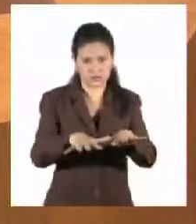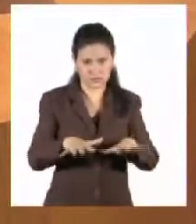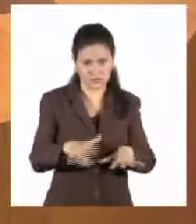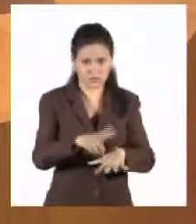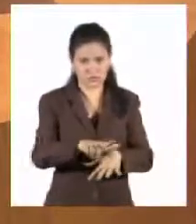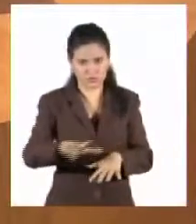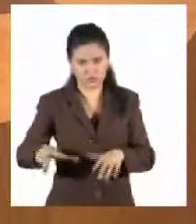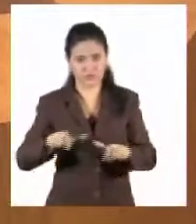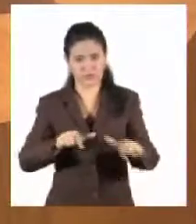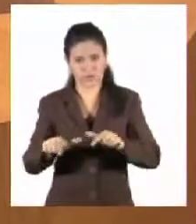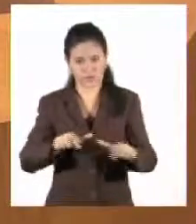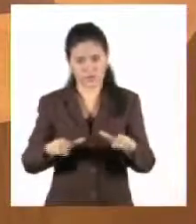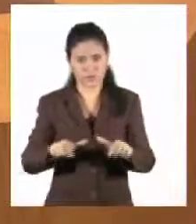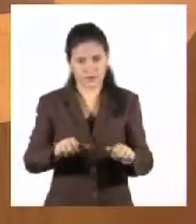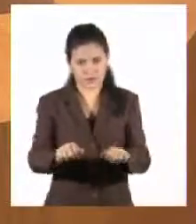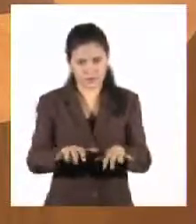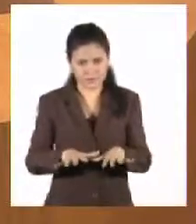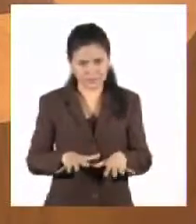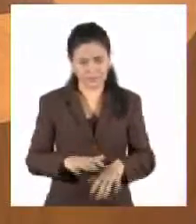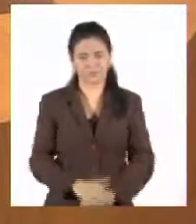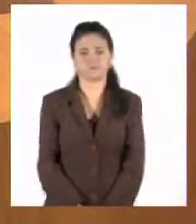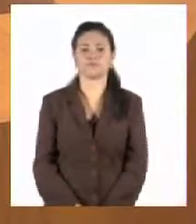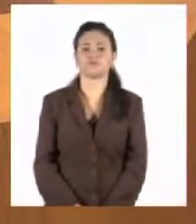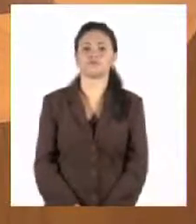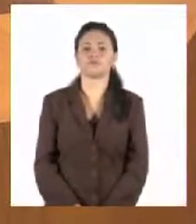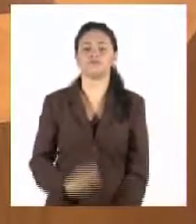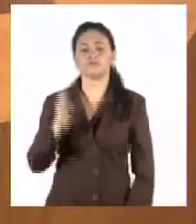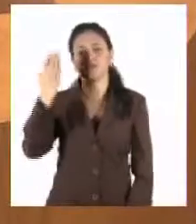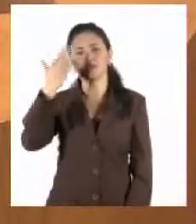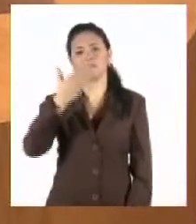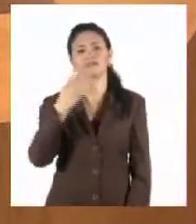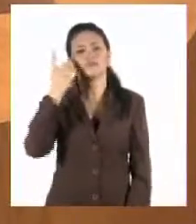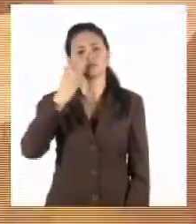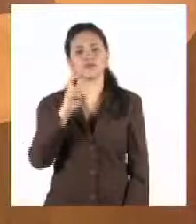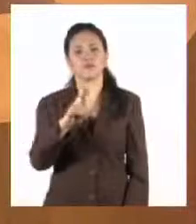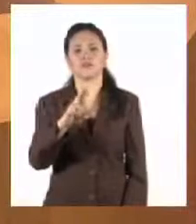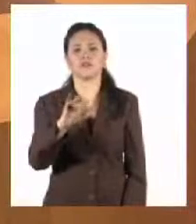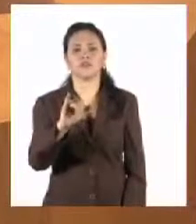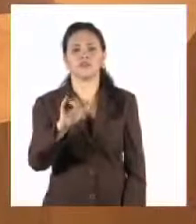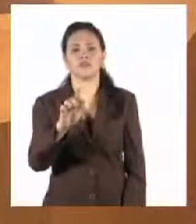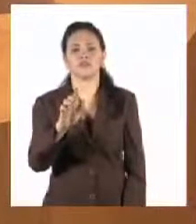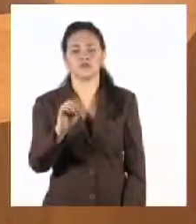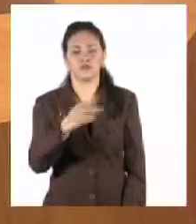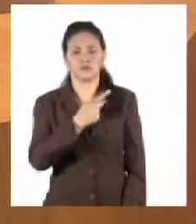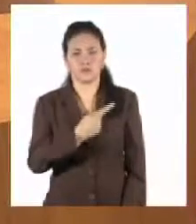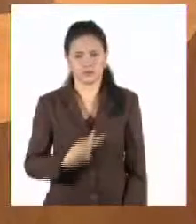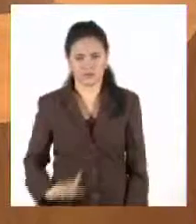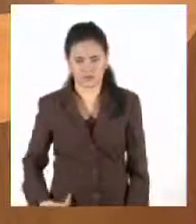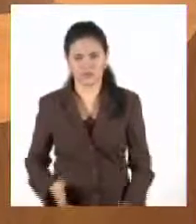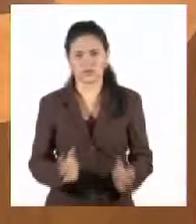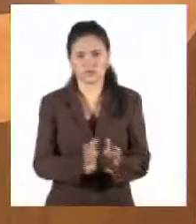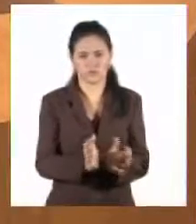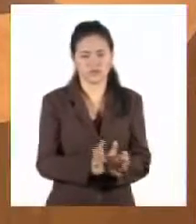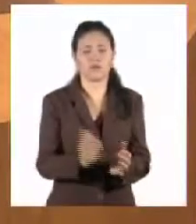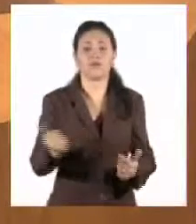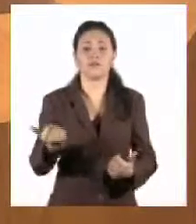dar continuidade à sessão. Estiveram presentes o deputado Rigo Teles, presidente da comissão, o